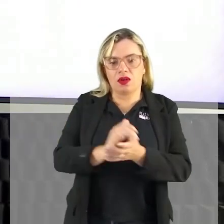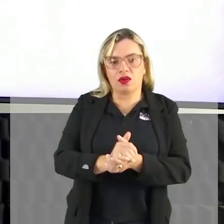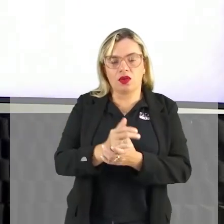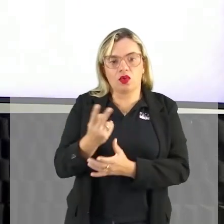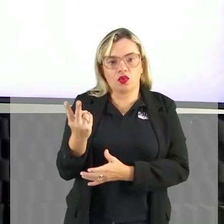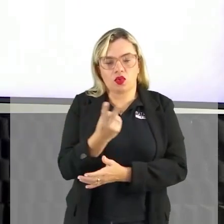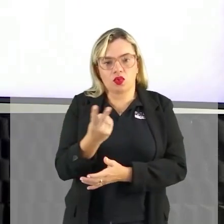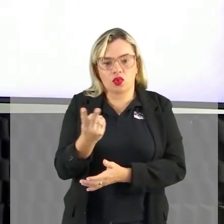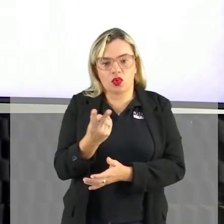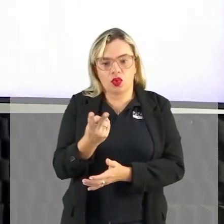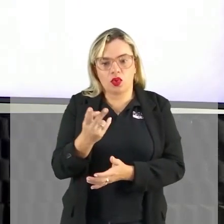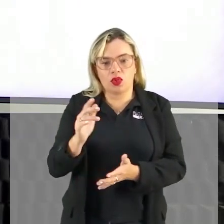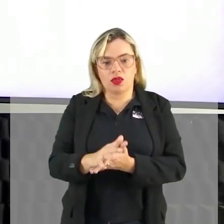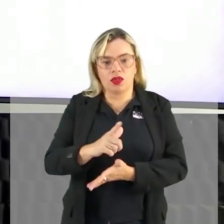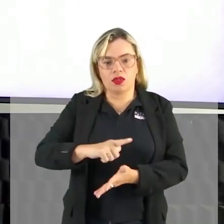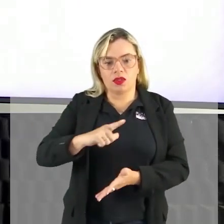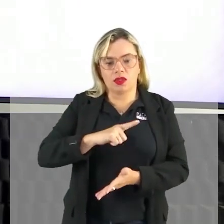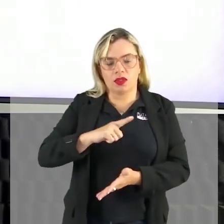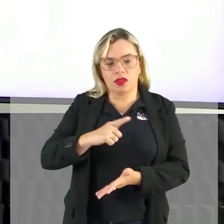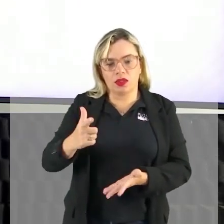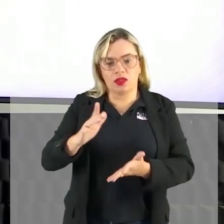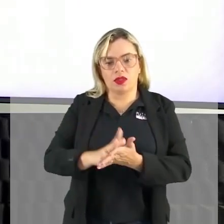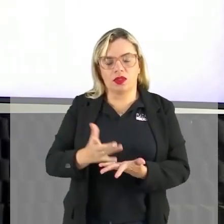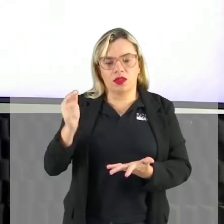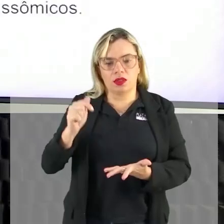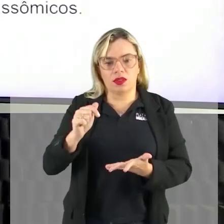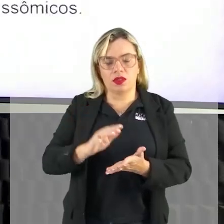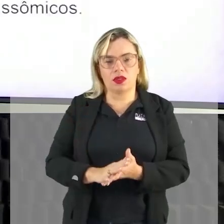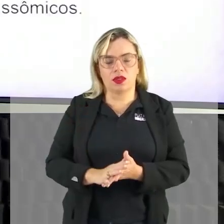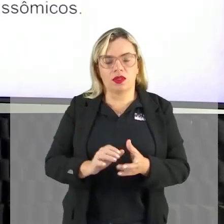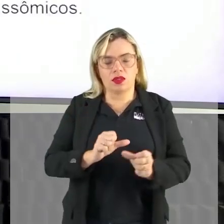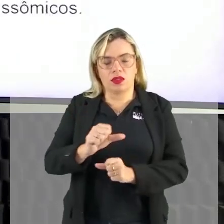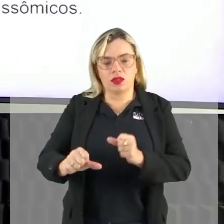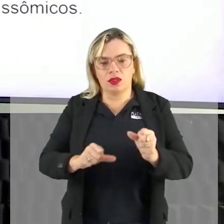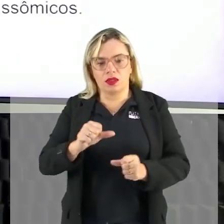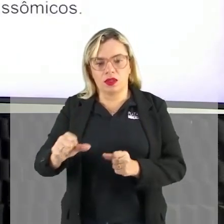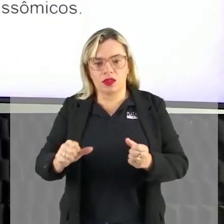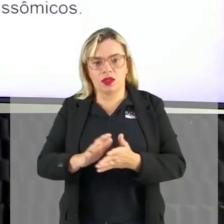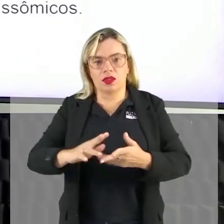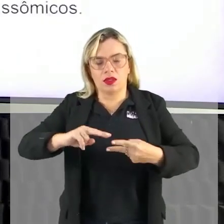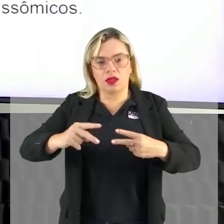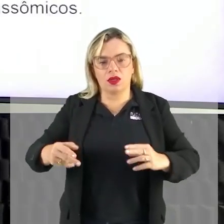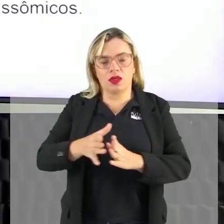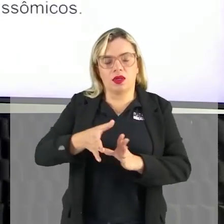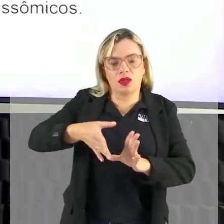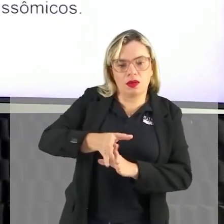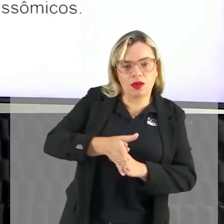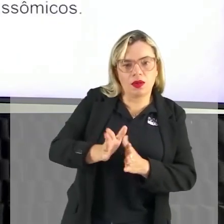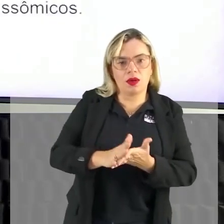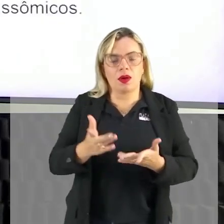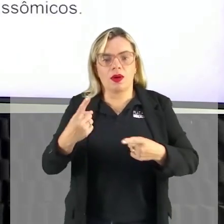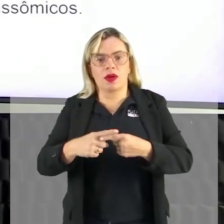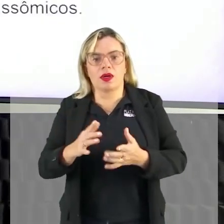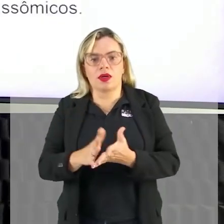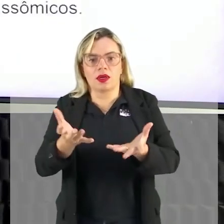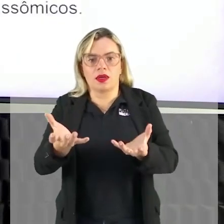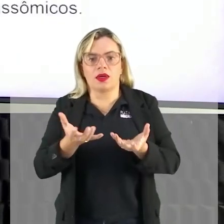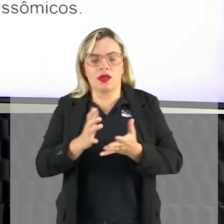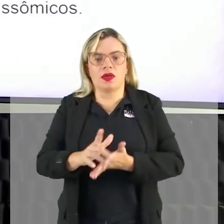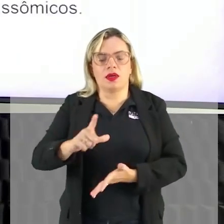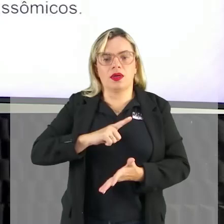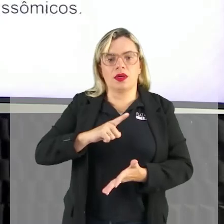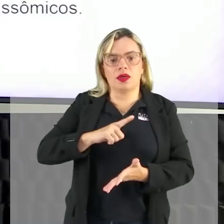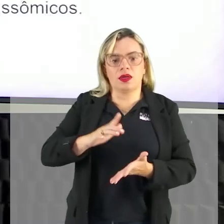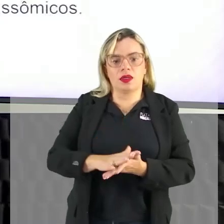especialista em aconselhamento genético porque querem ter um bebê. O médico informa ao casal que, com relação